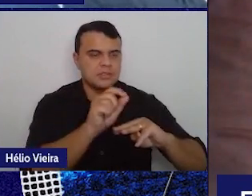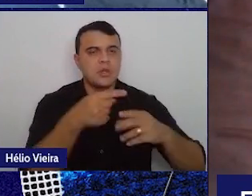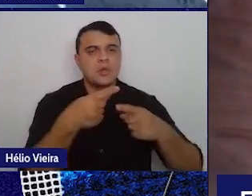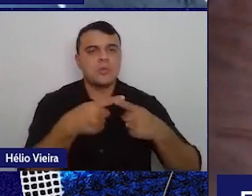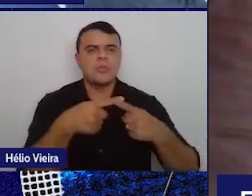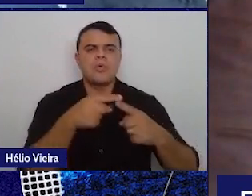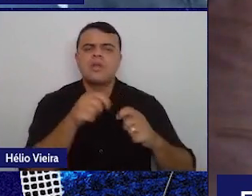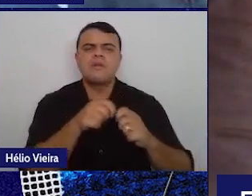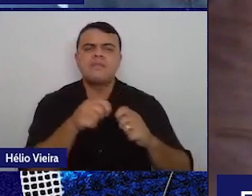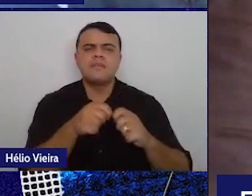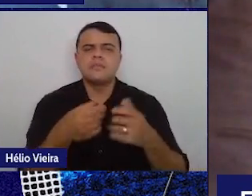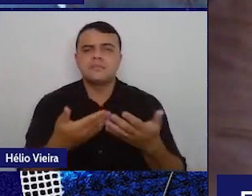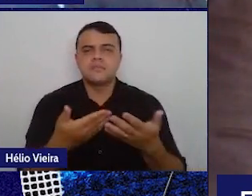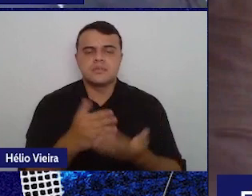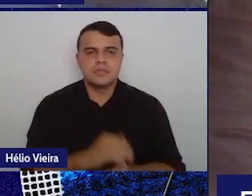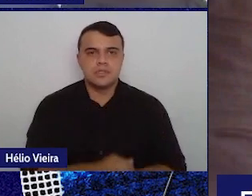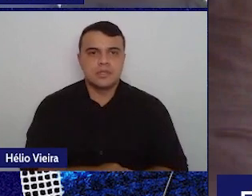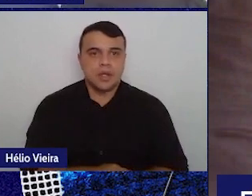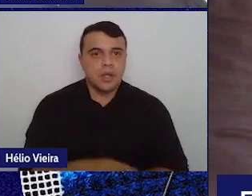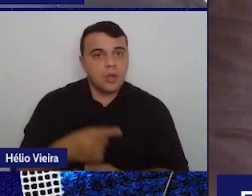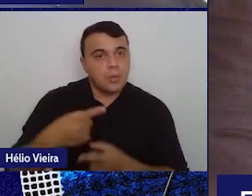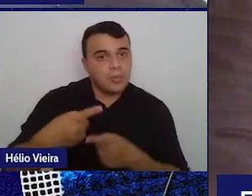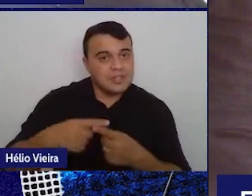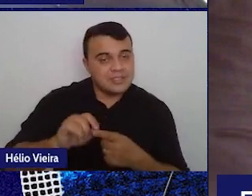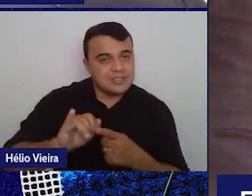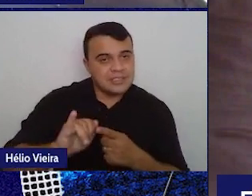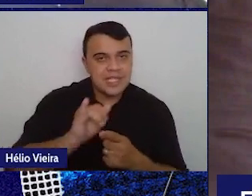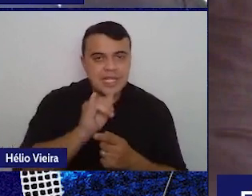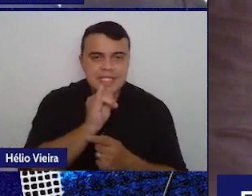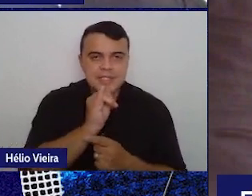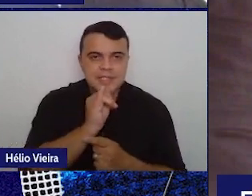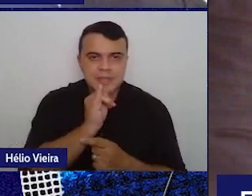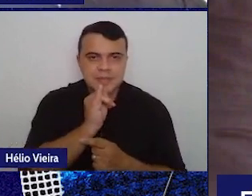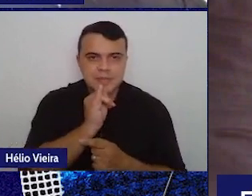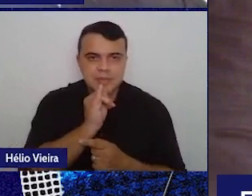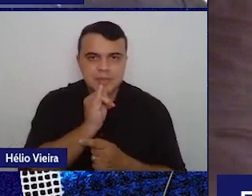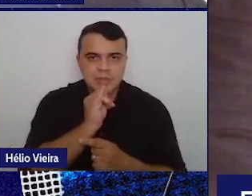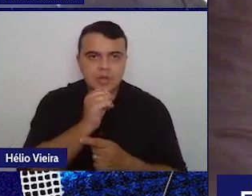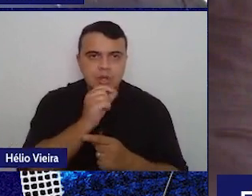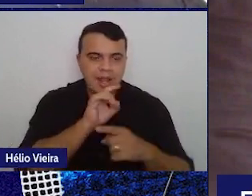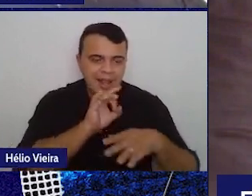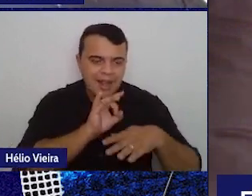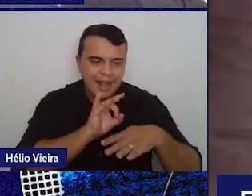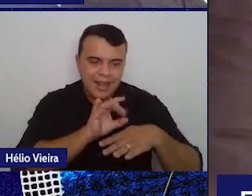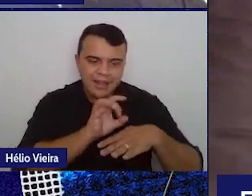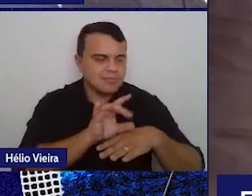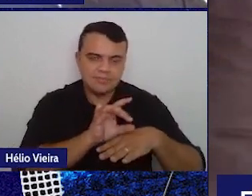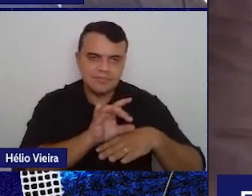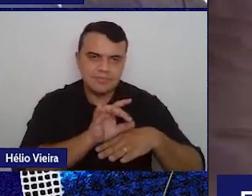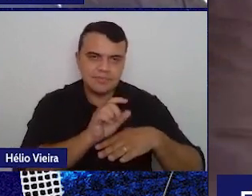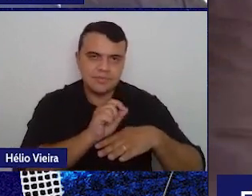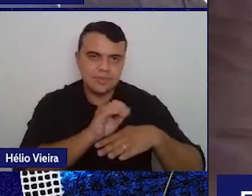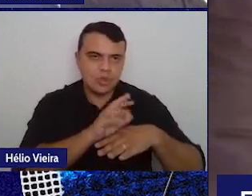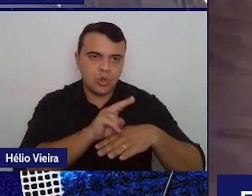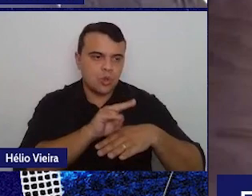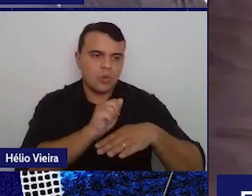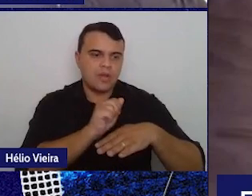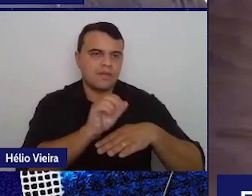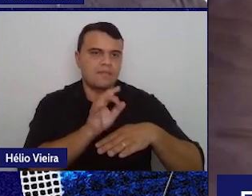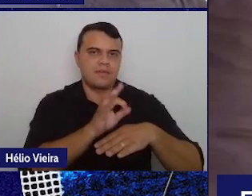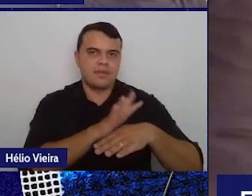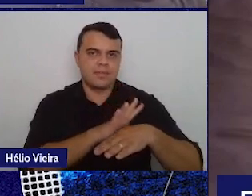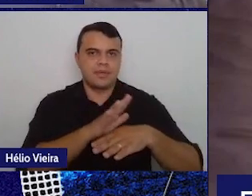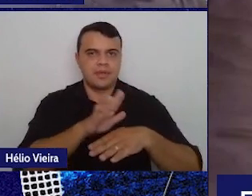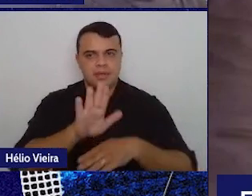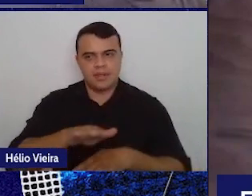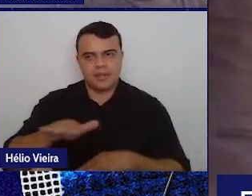faz assim? Porque se for 1 a 1, a gente não vai preencher isso daqui nunca, e as crianças vão realmente